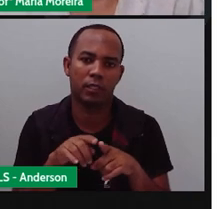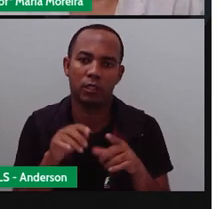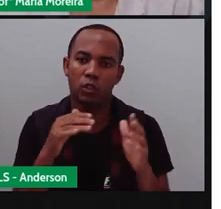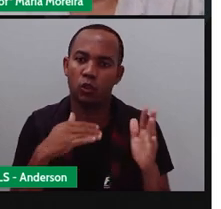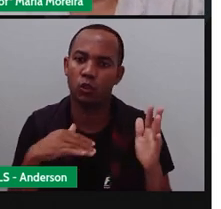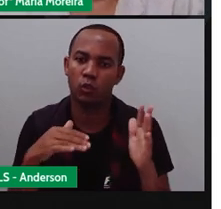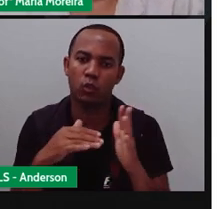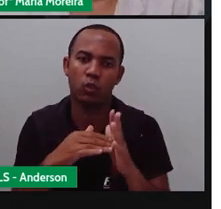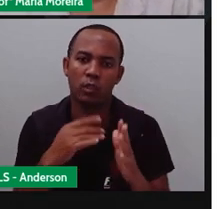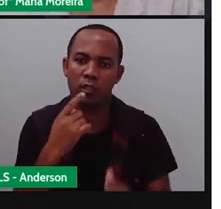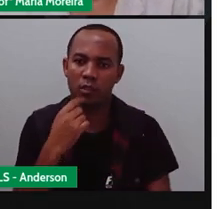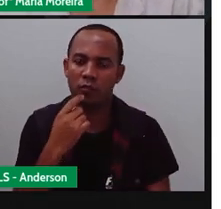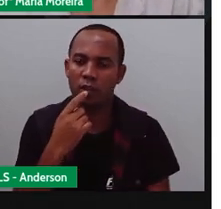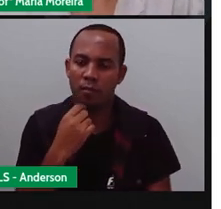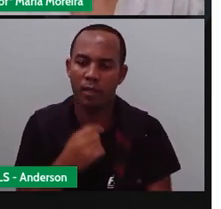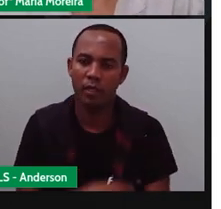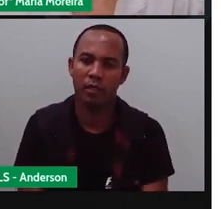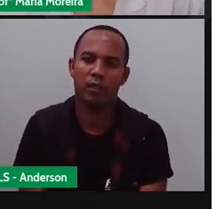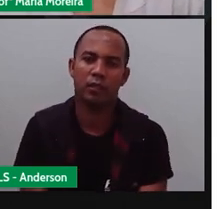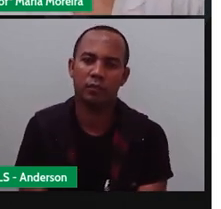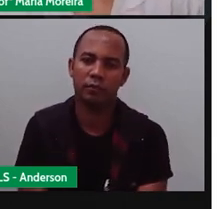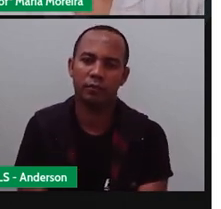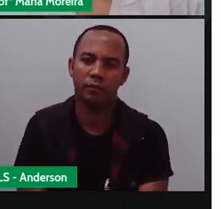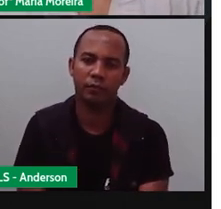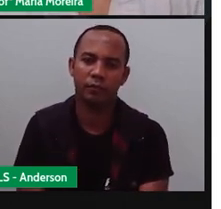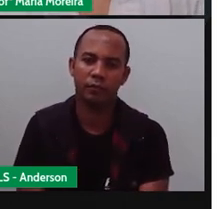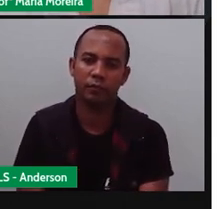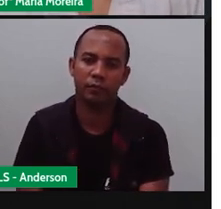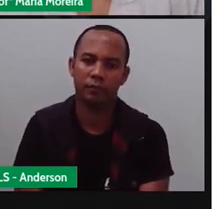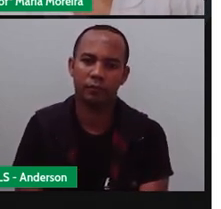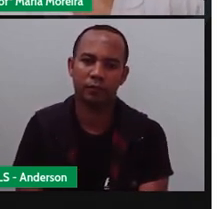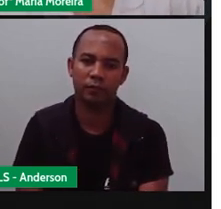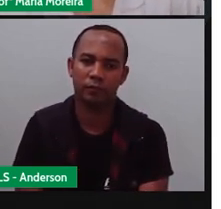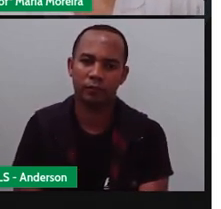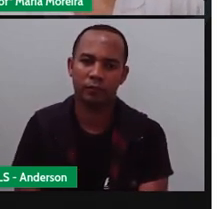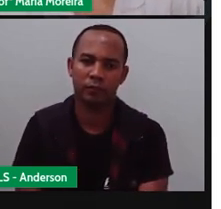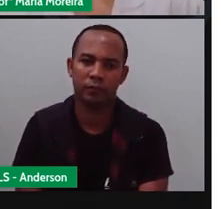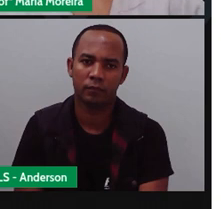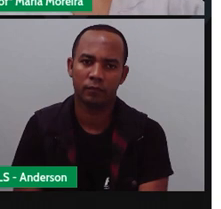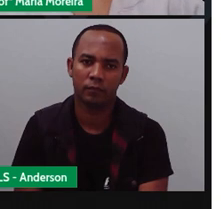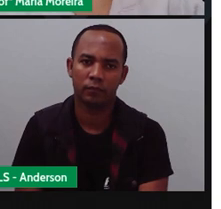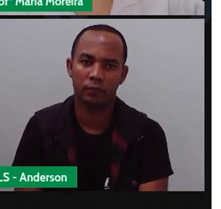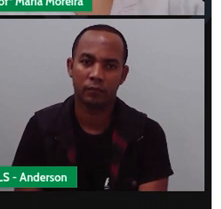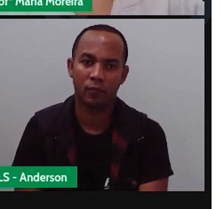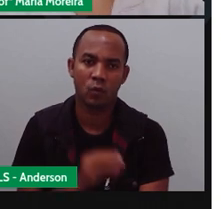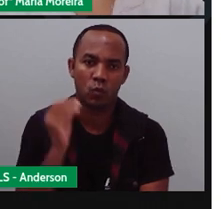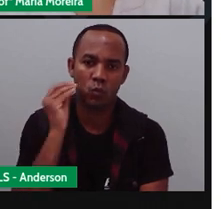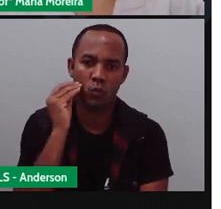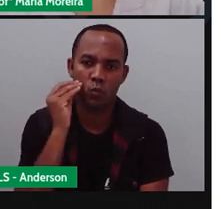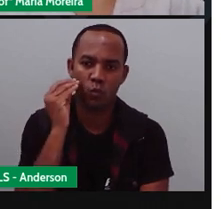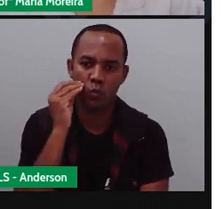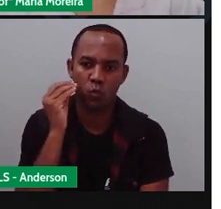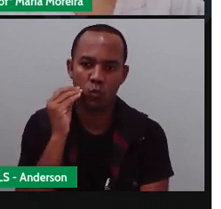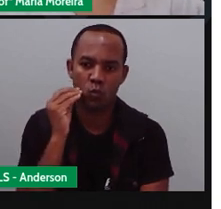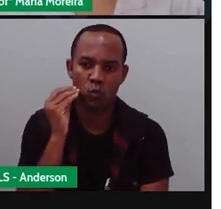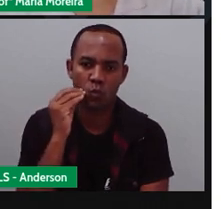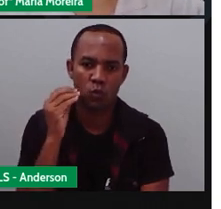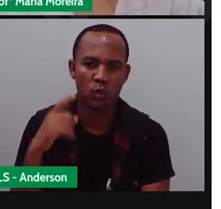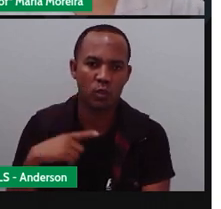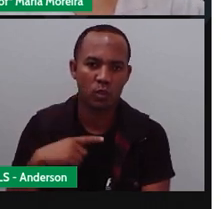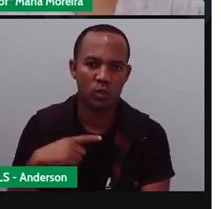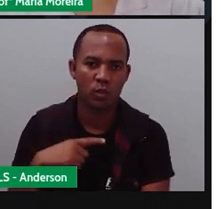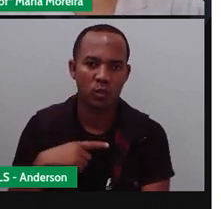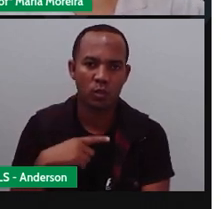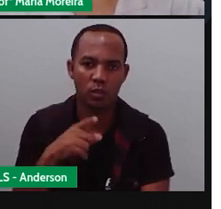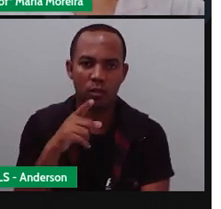que vermelhas tá a e os nossos beijinhos Anderson porque